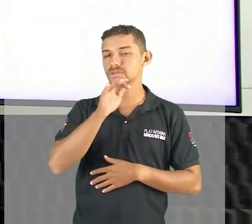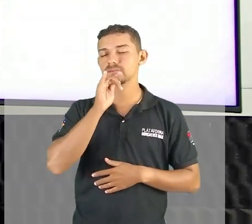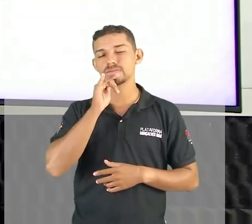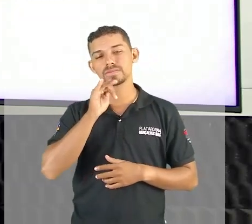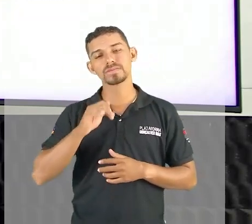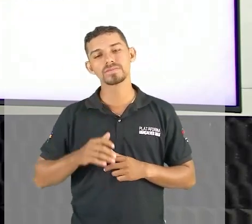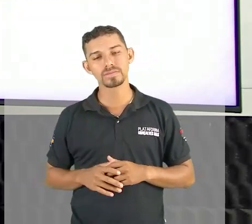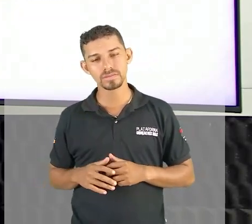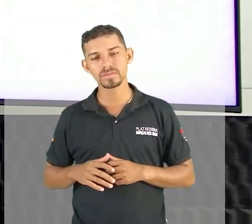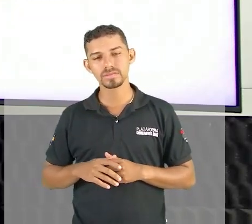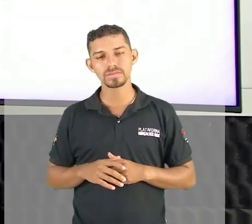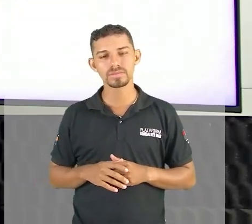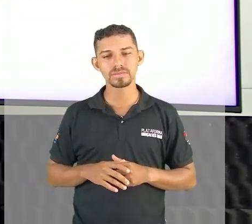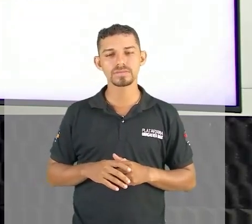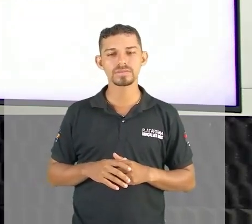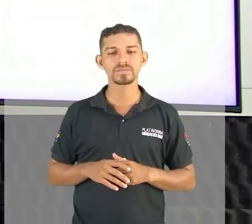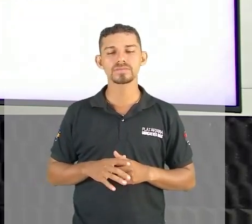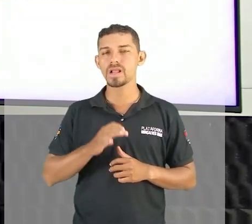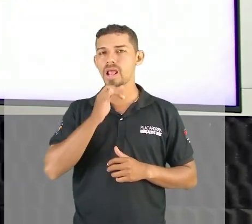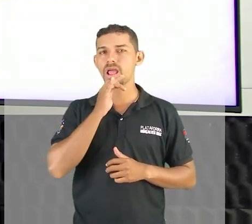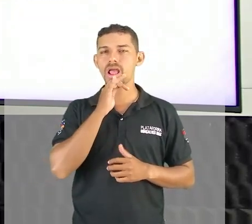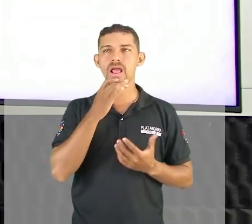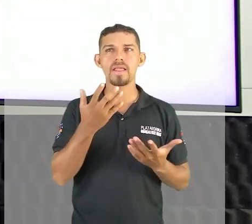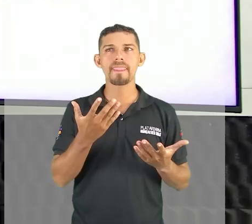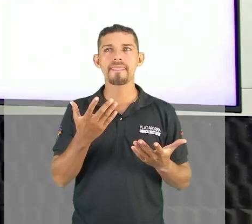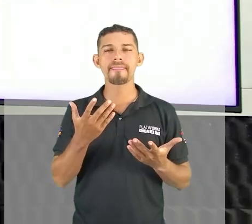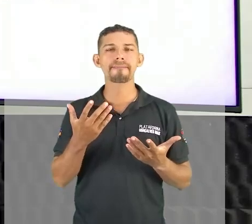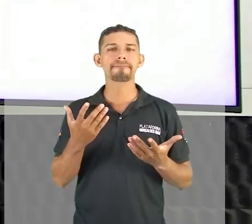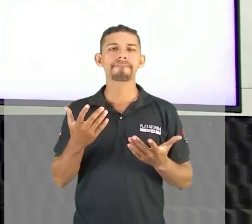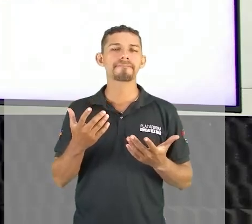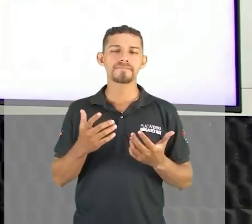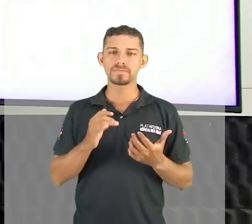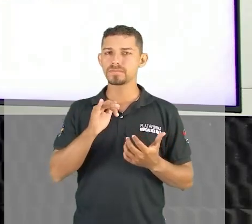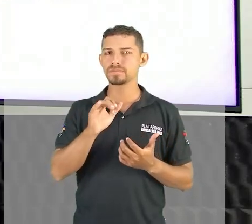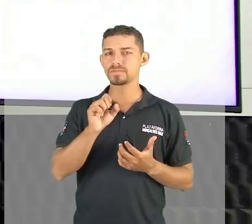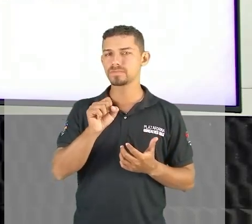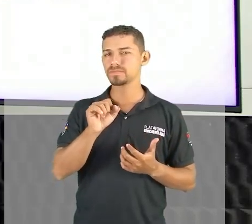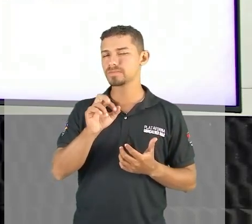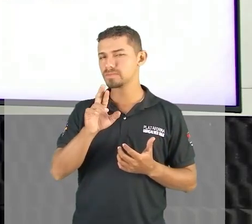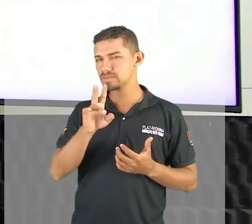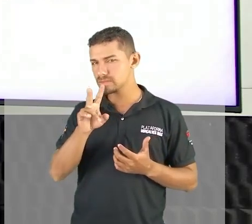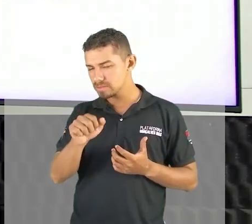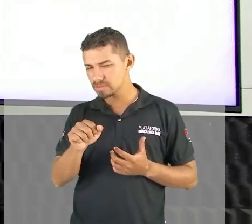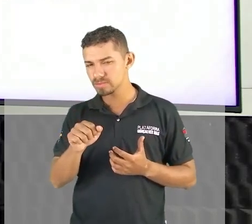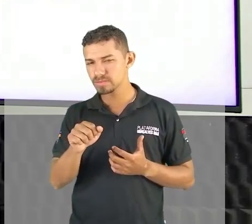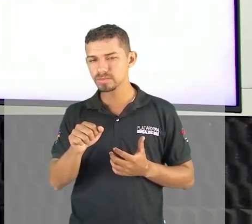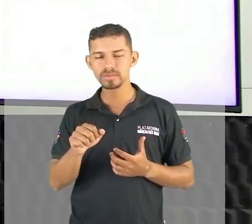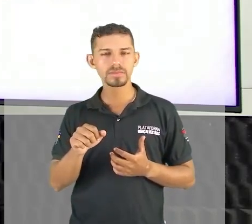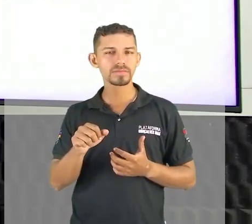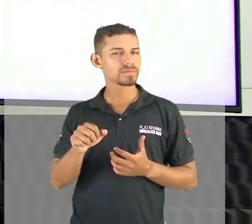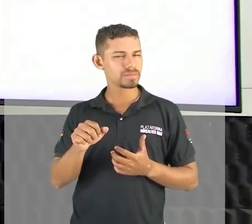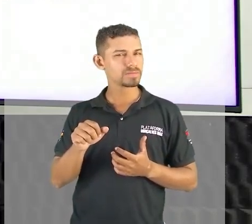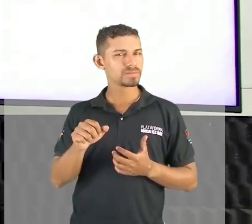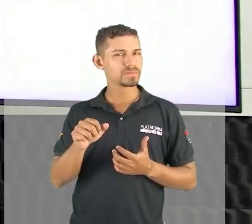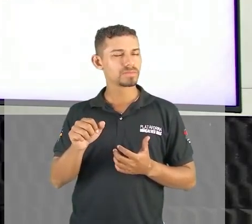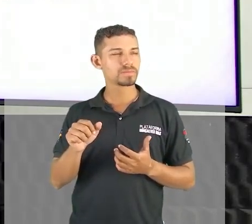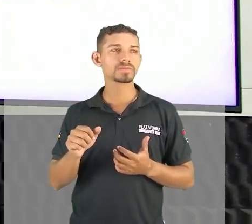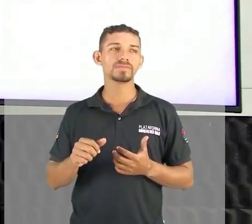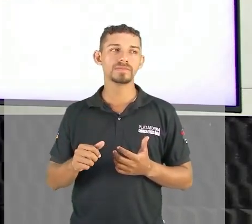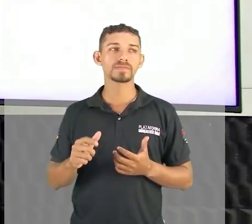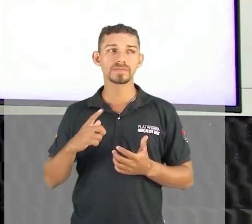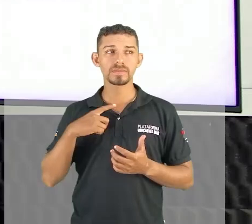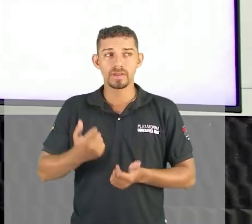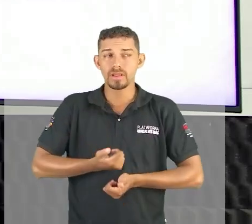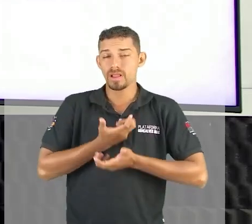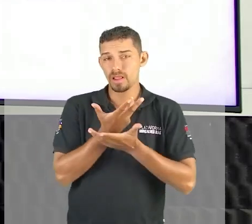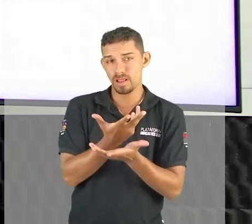são forma de fala de forma muito eh incisiva né então será que é isso expressivo de forma definitiva quando tem